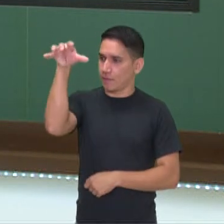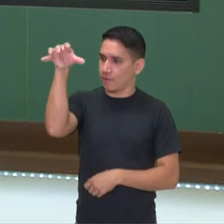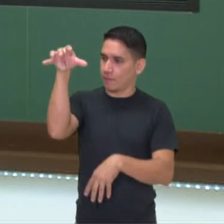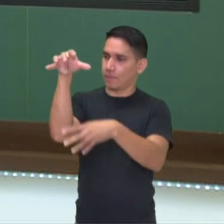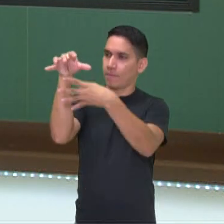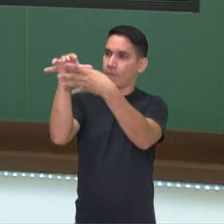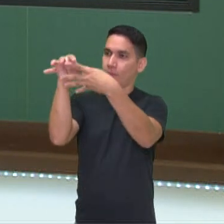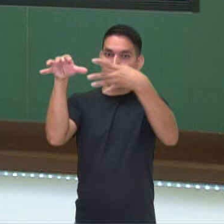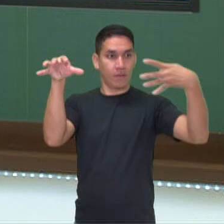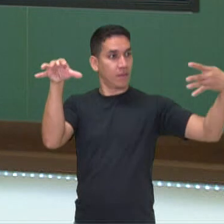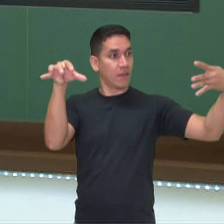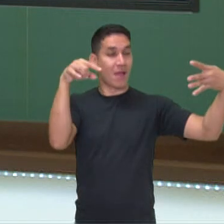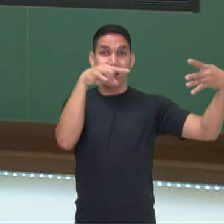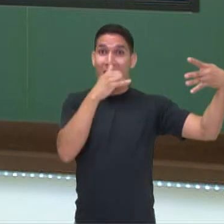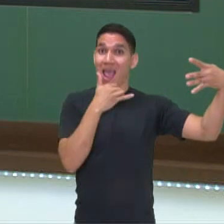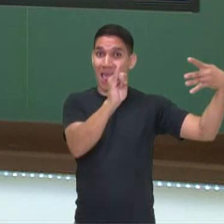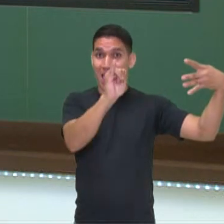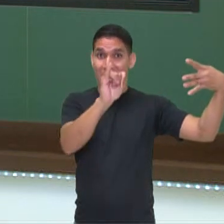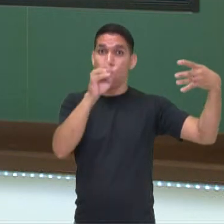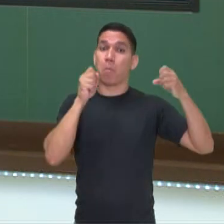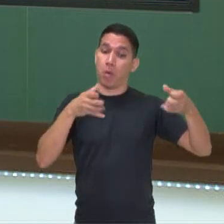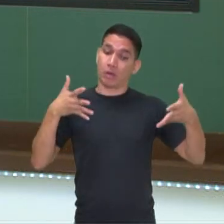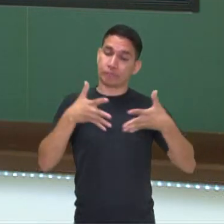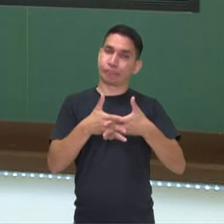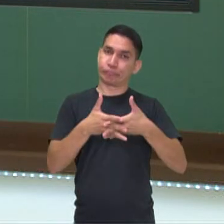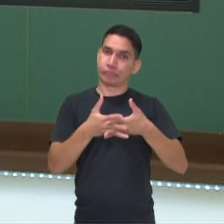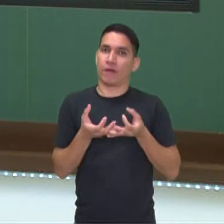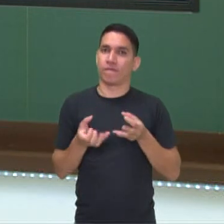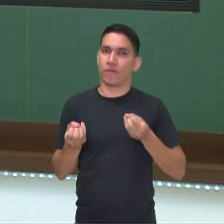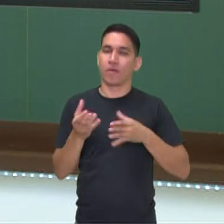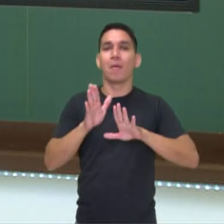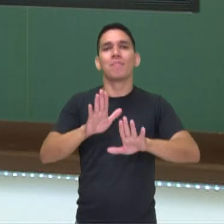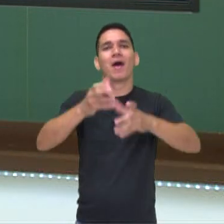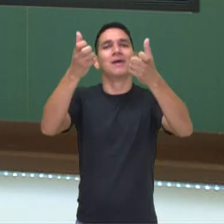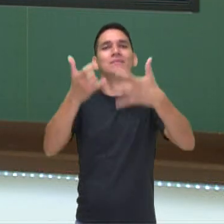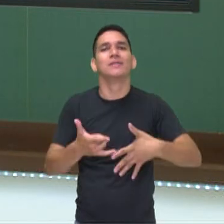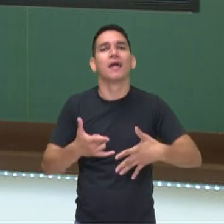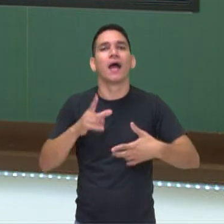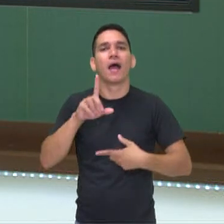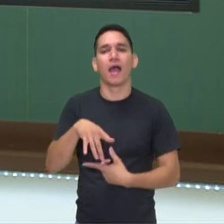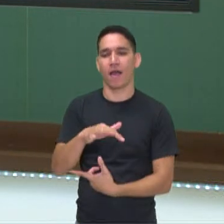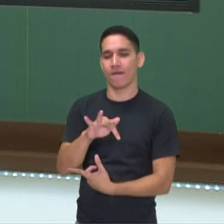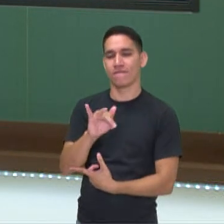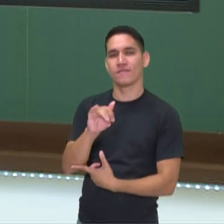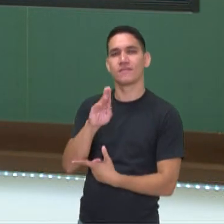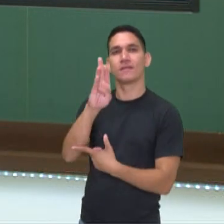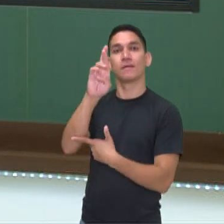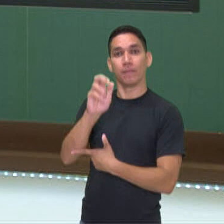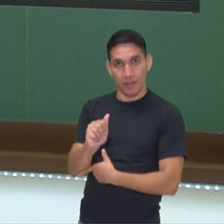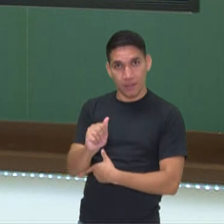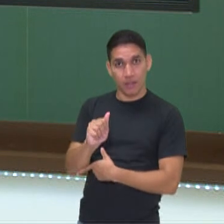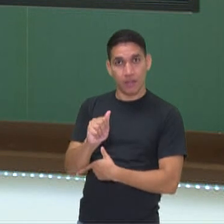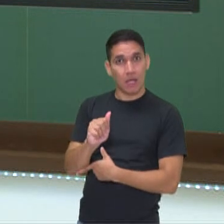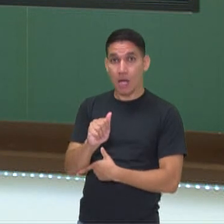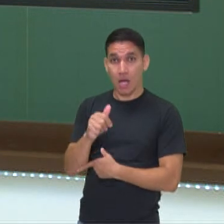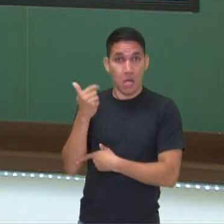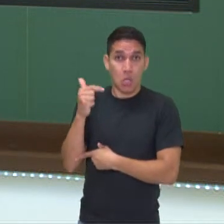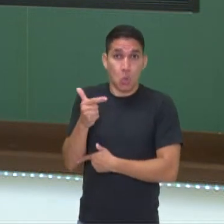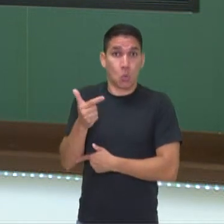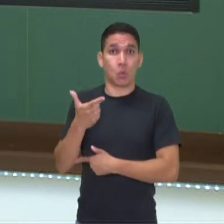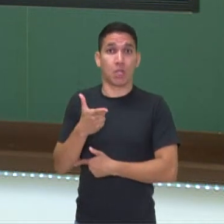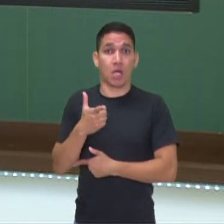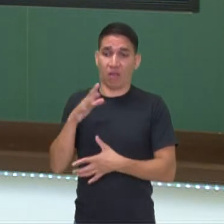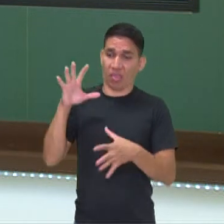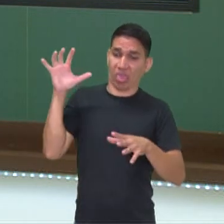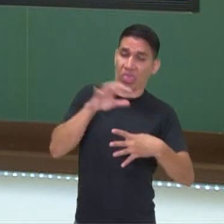podem causar interferência na transmissão de dados. Mas ao falarmos da fibra ótica, percebemos que ela não está sujeita a